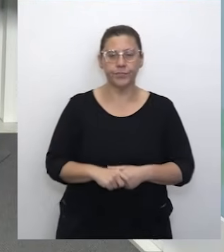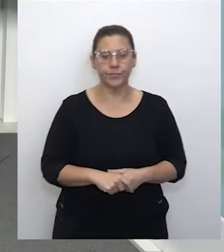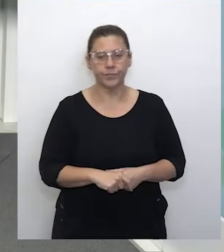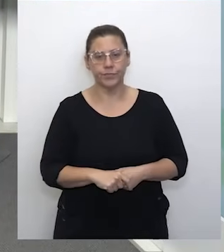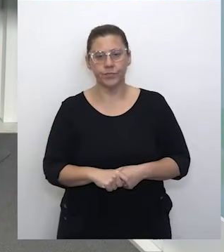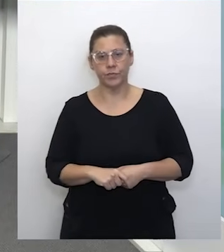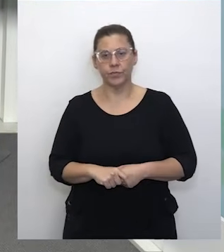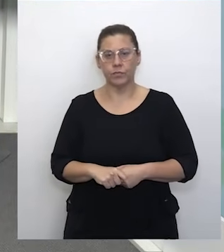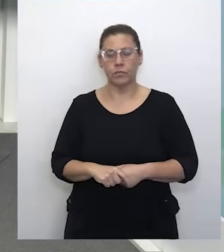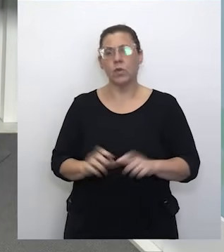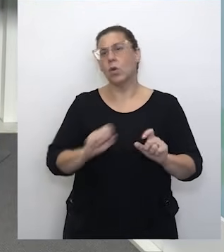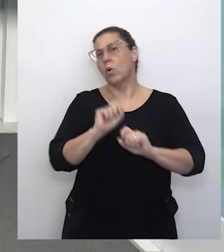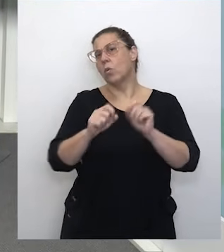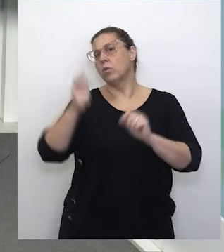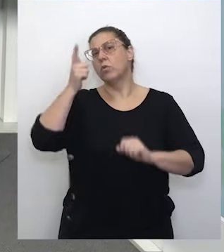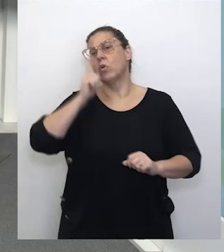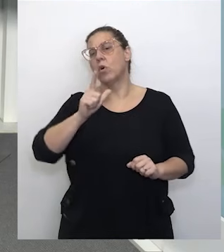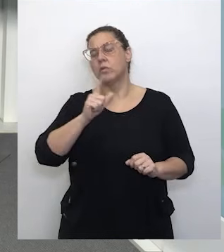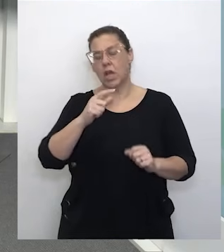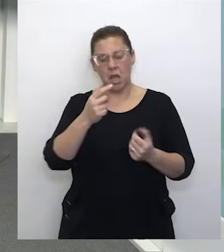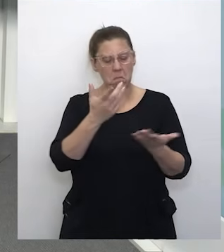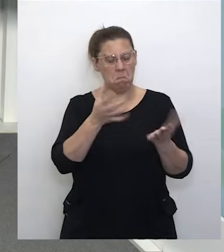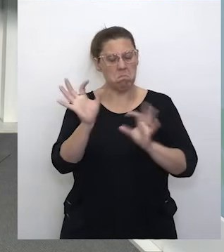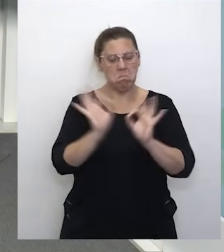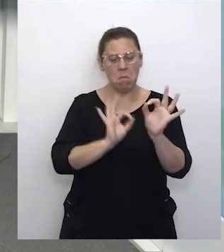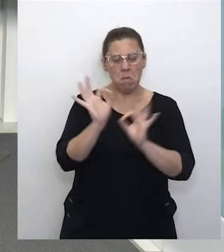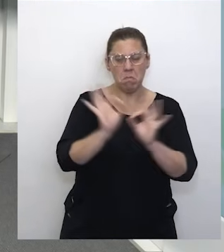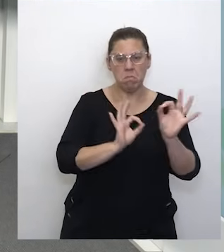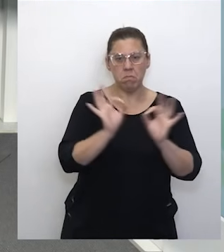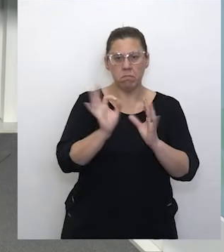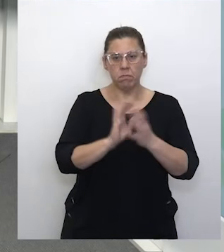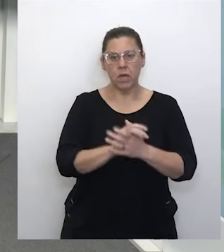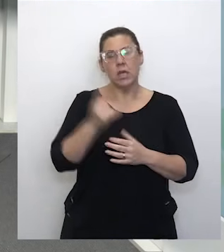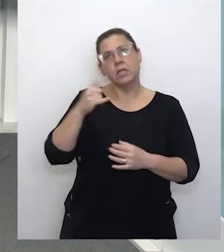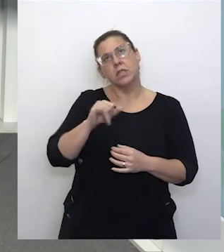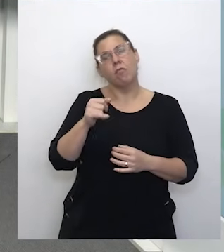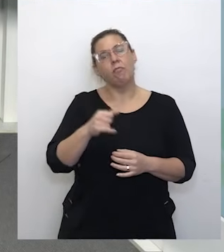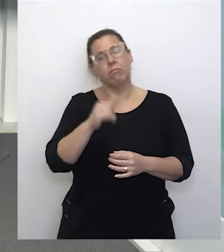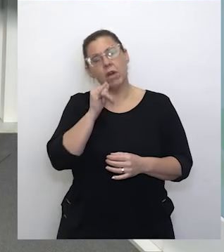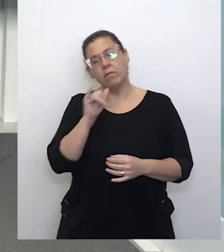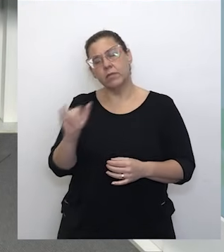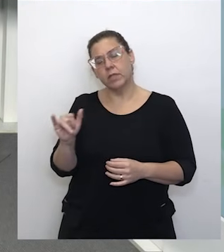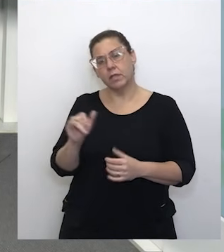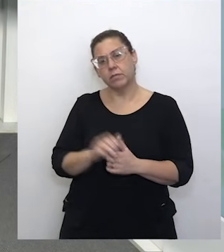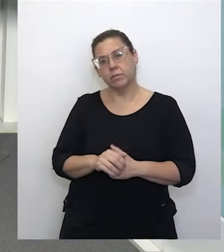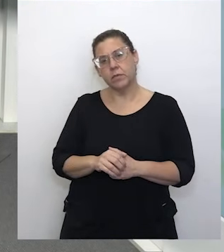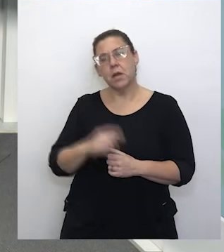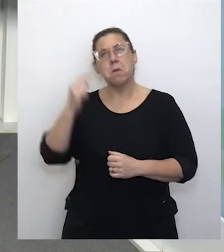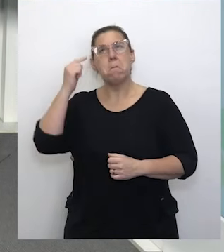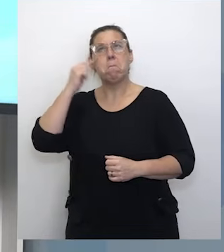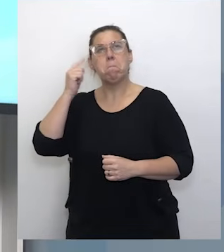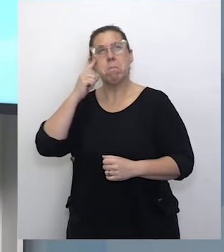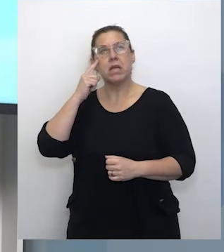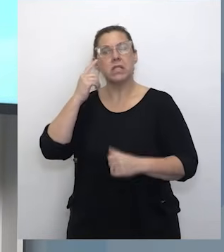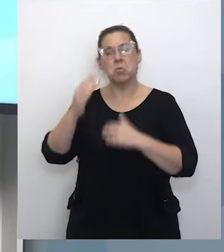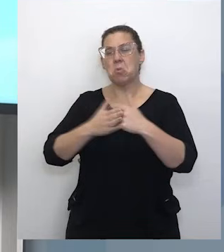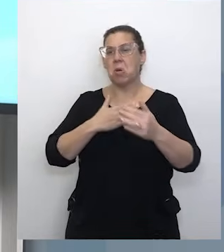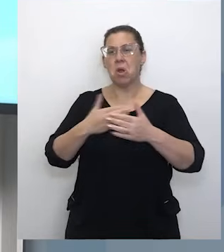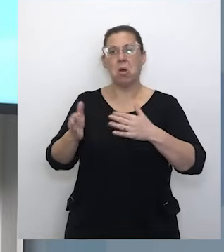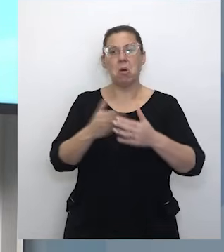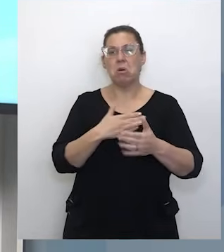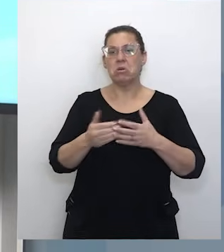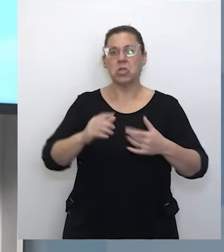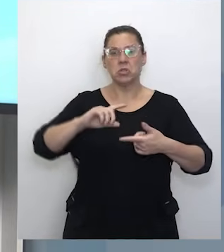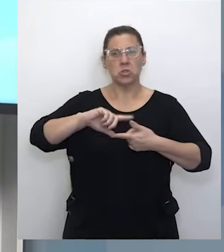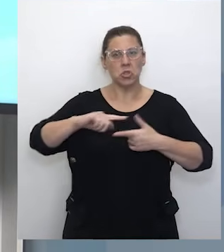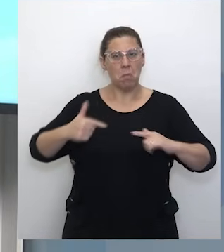Oi. O que a gente consegue desenhar se eu falar para você, ó, desenha alguma coisa geometricamente falando,